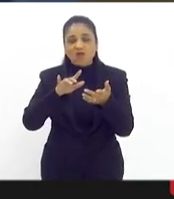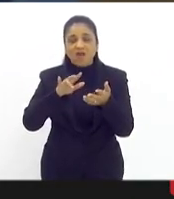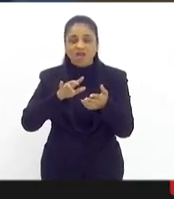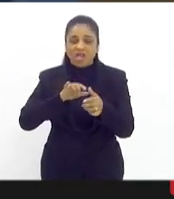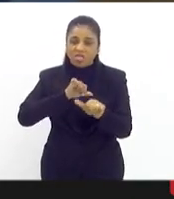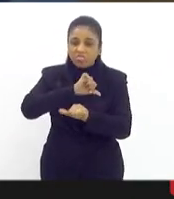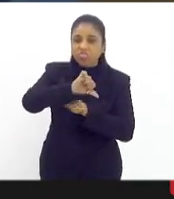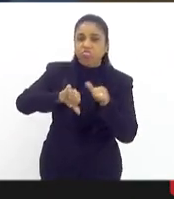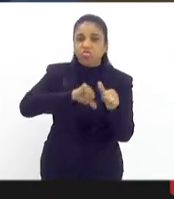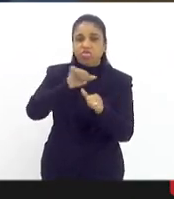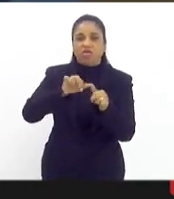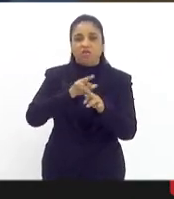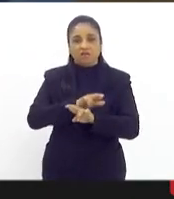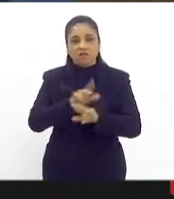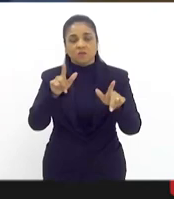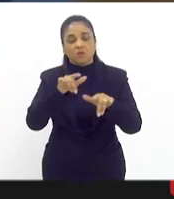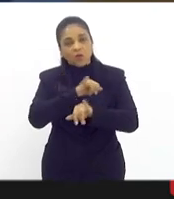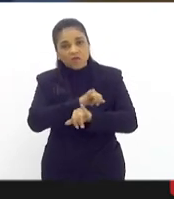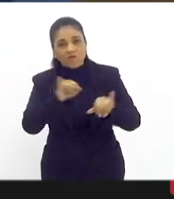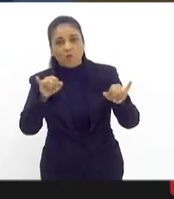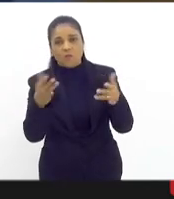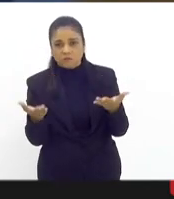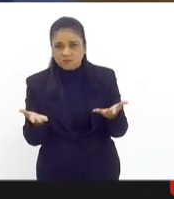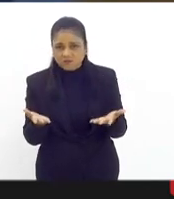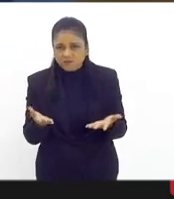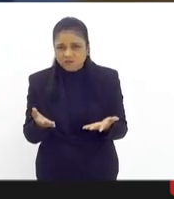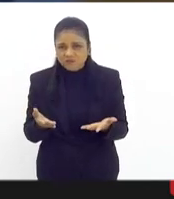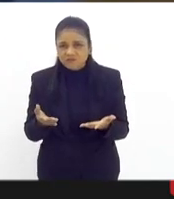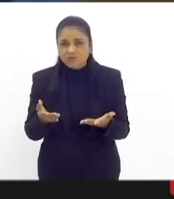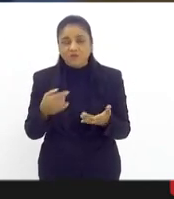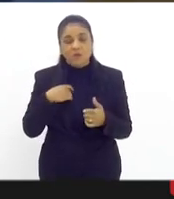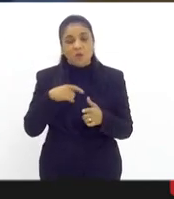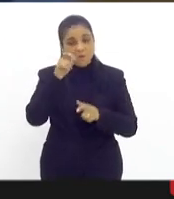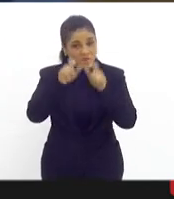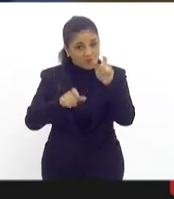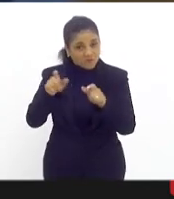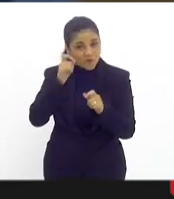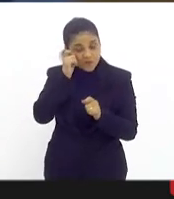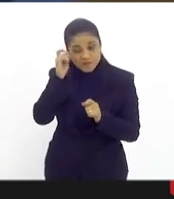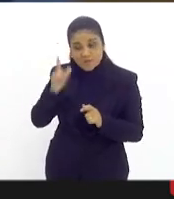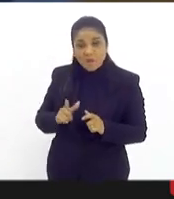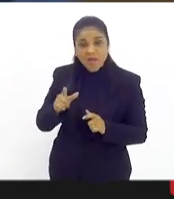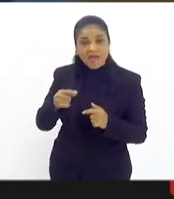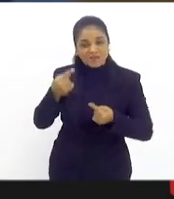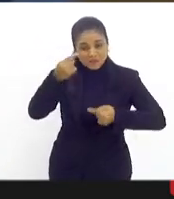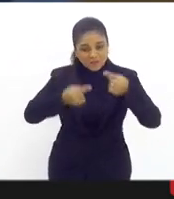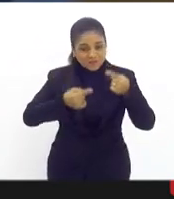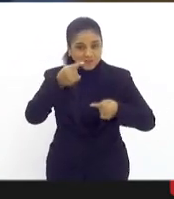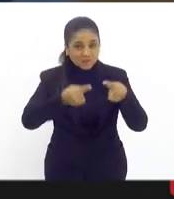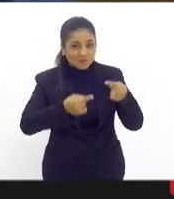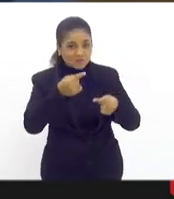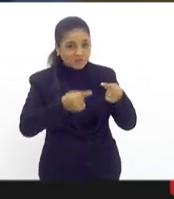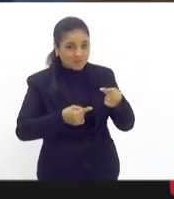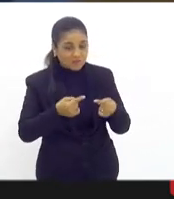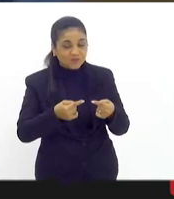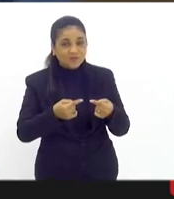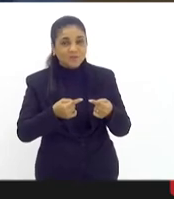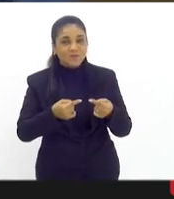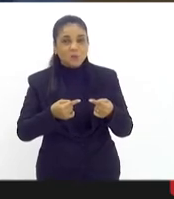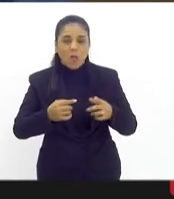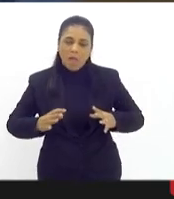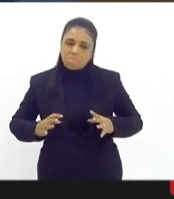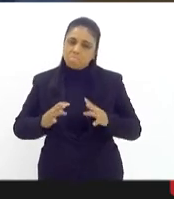o ecossistema informativo, né? Mas muita gente ficou esperta depois de ver esse conflito, Mick, que é não é uma